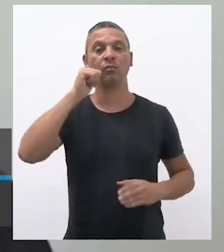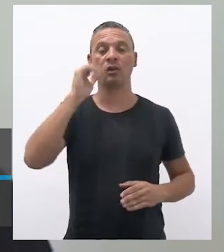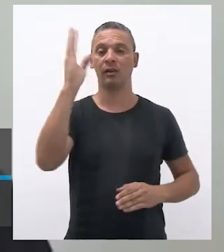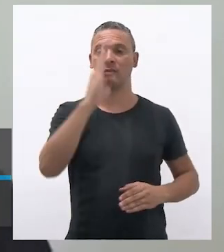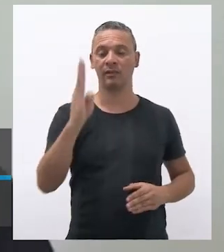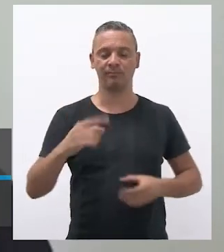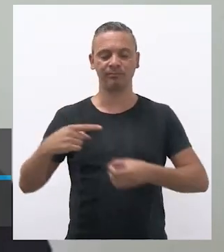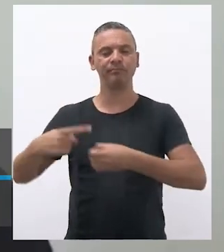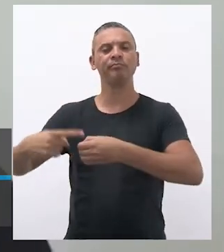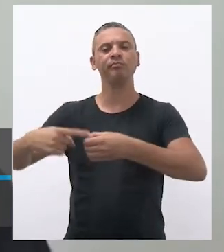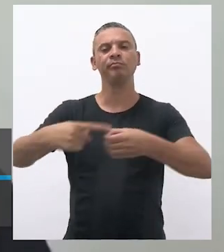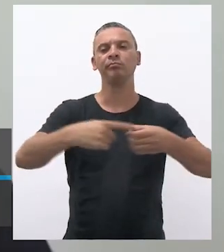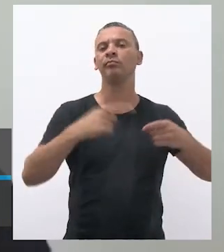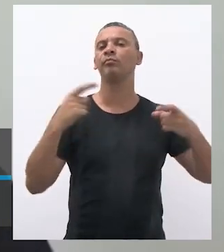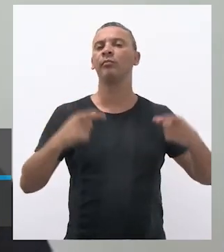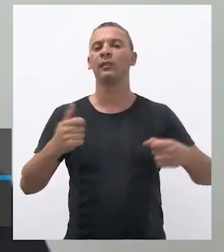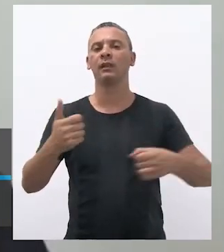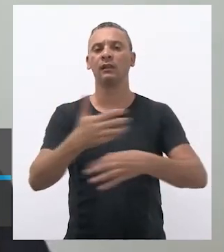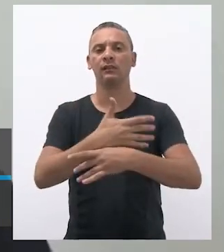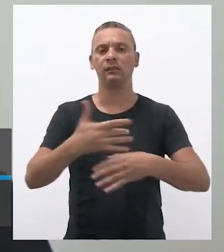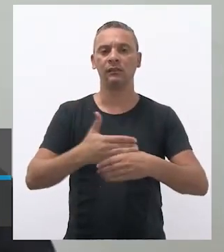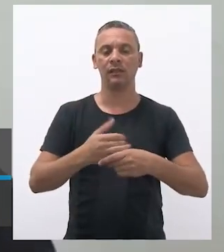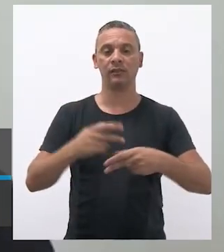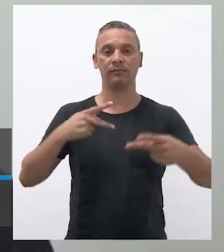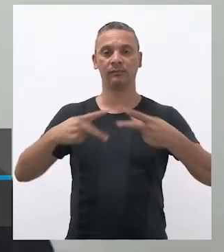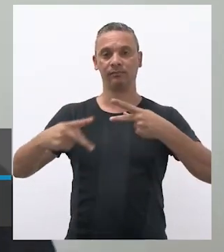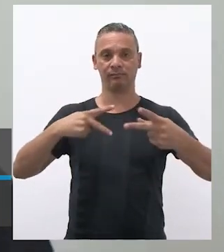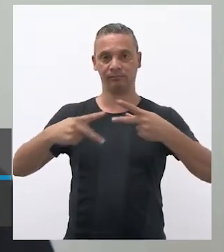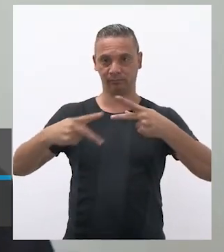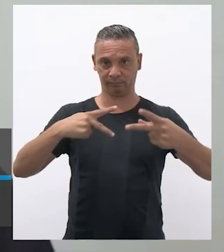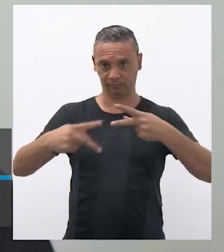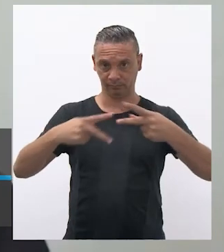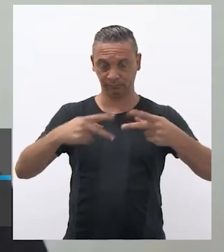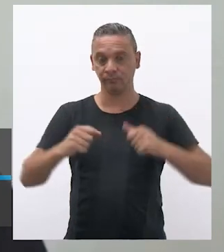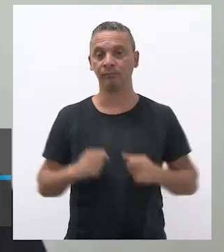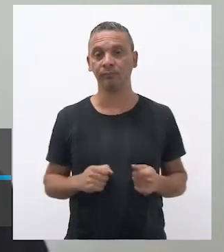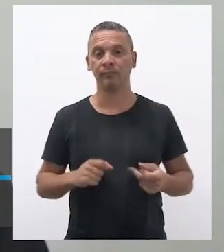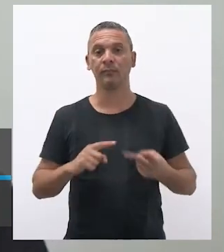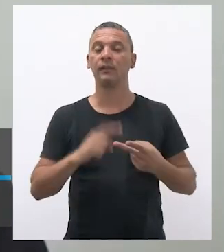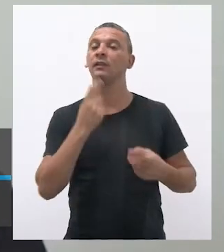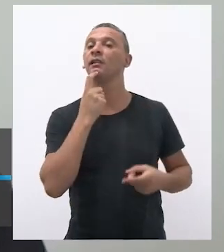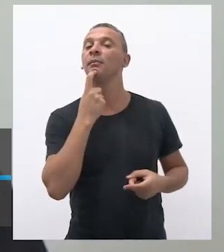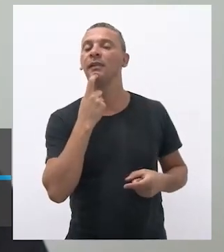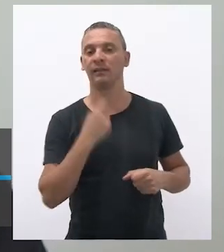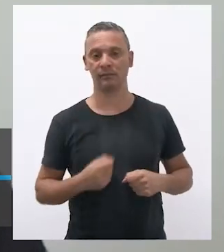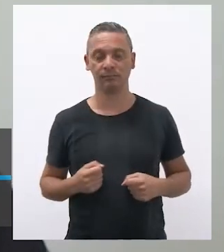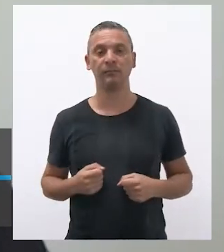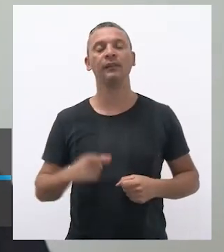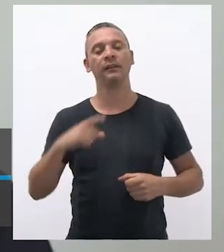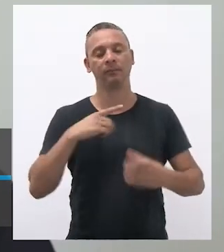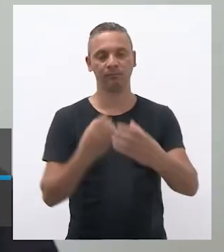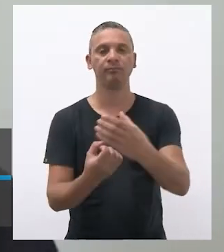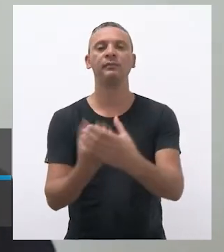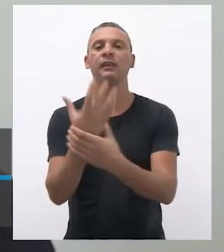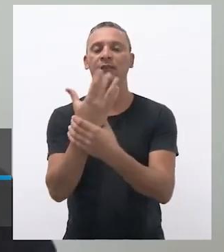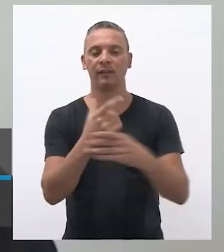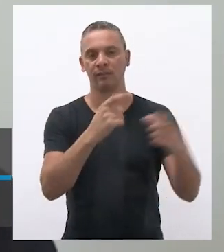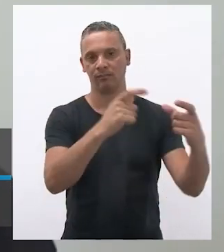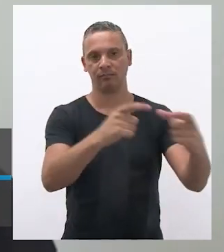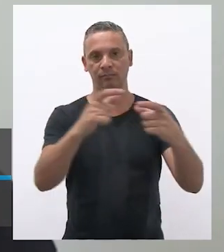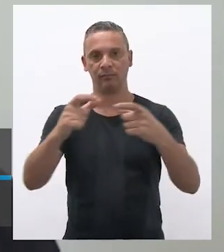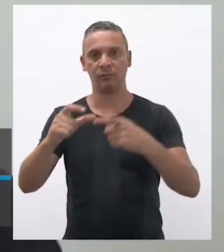ele existe na cidade de São José dos Campos e em Campinas, né, que foi criado, que há uma